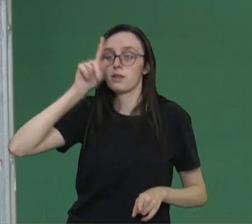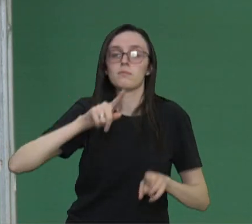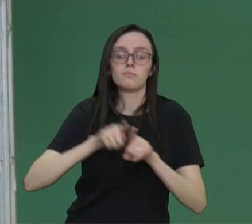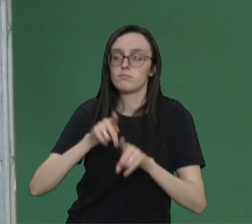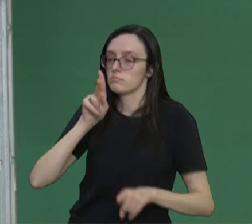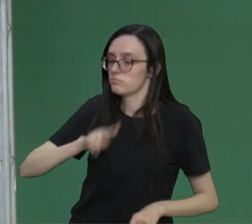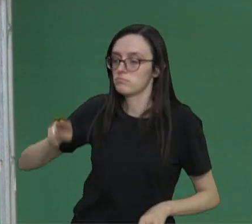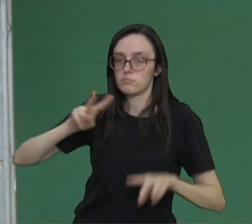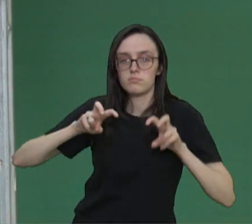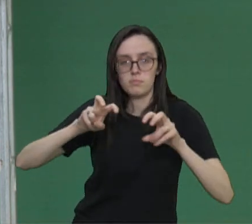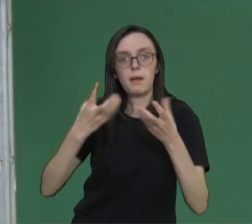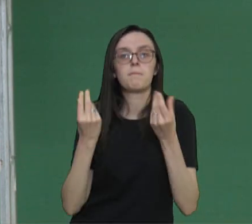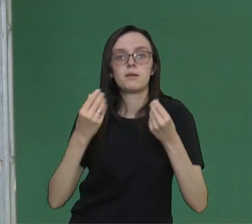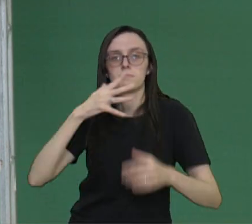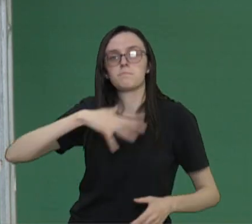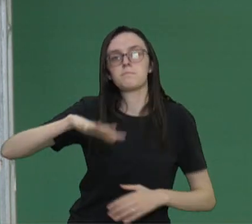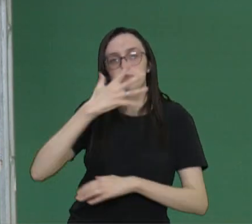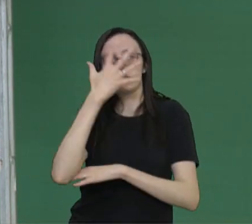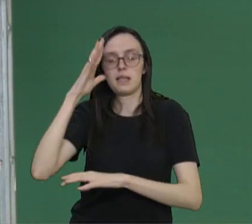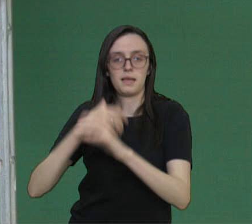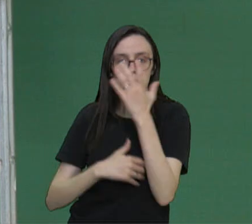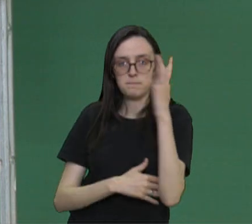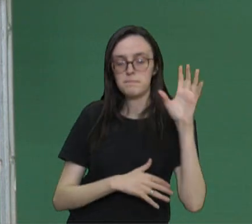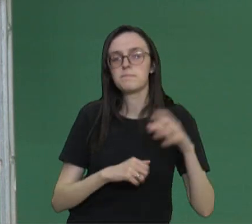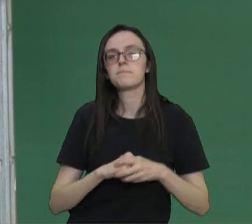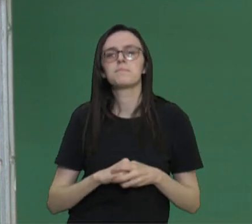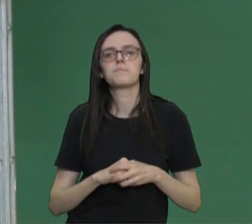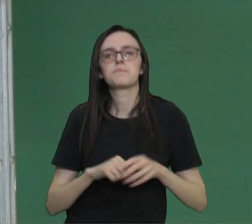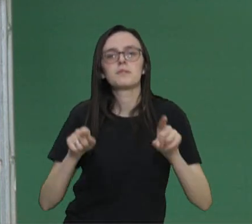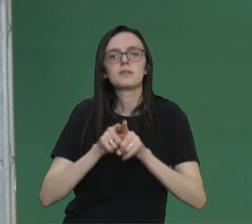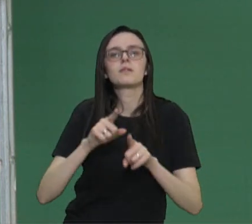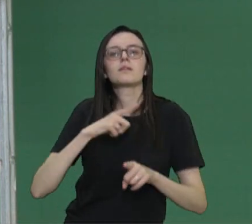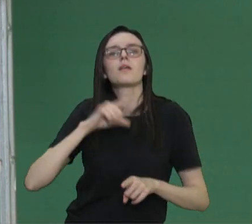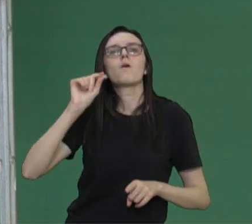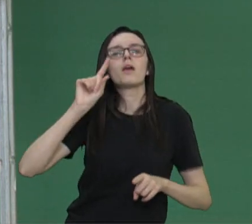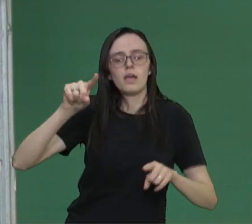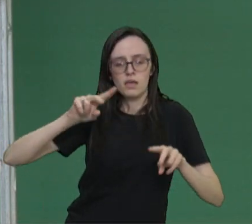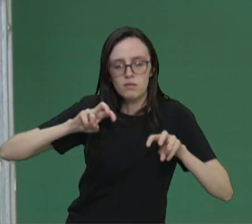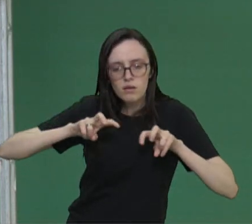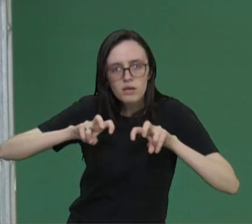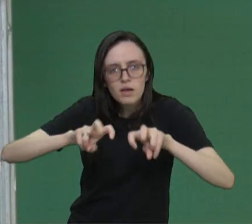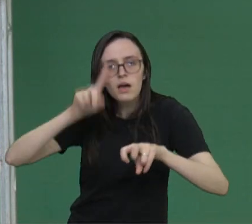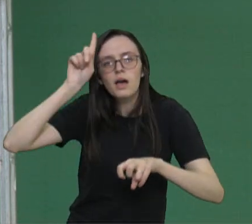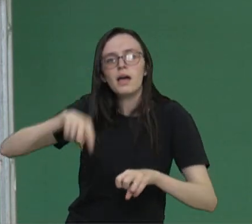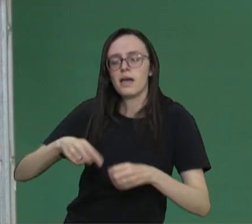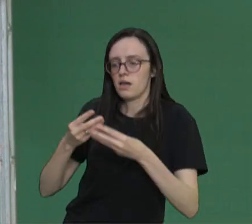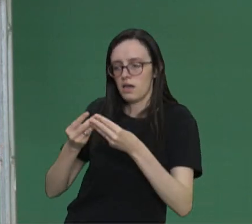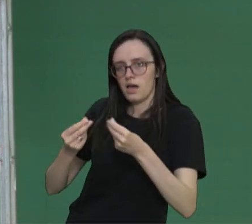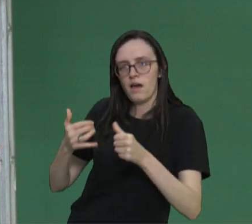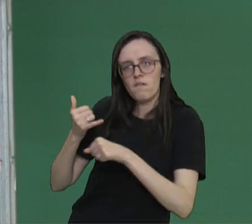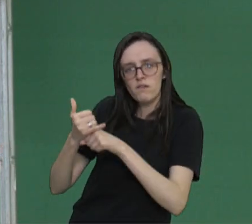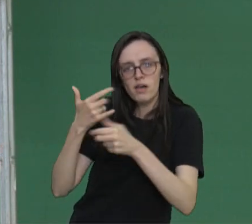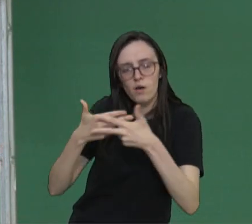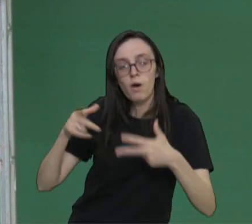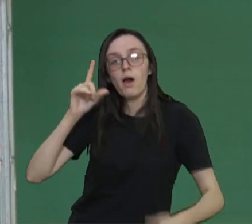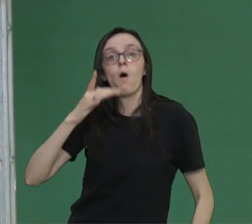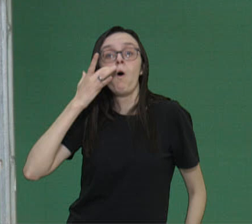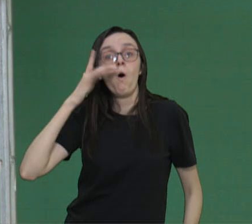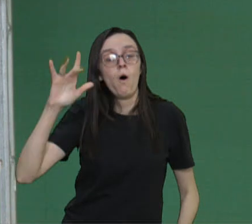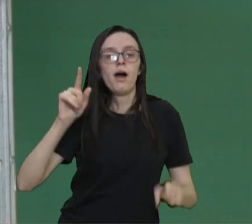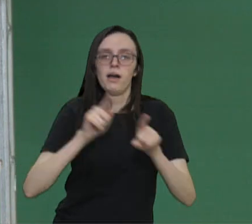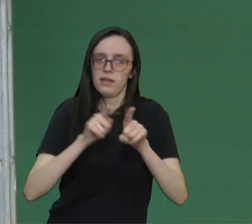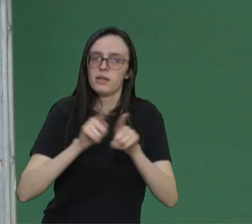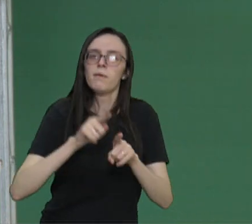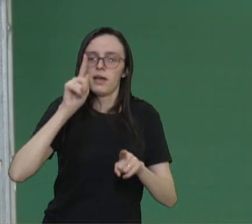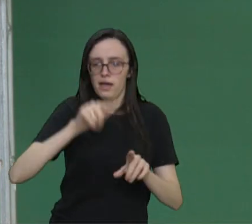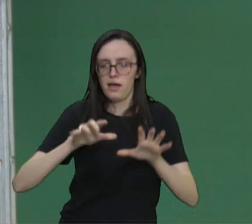ali na região amazônica. Nós tivemos também o ciclo da mineração, muito importante o ciclo do ouro, né? Que foi a partir